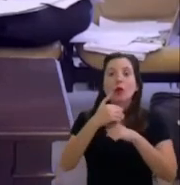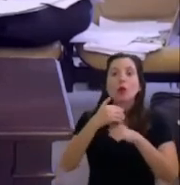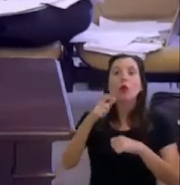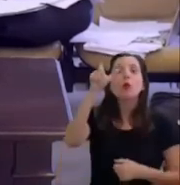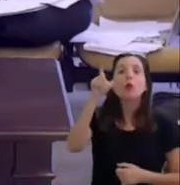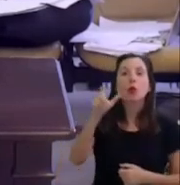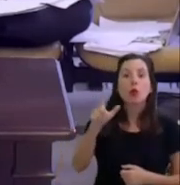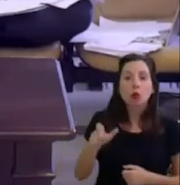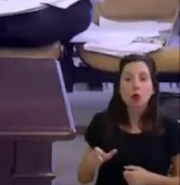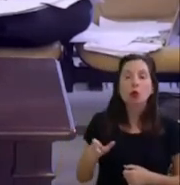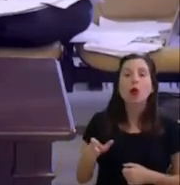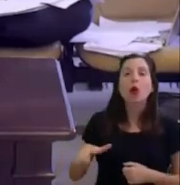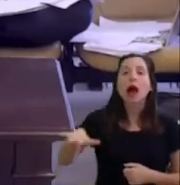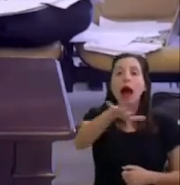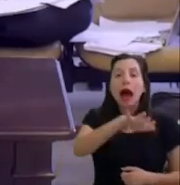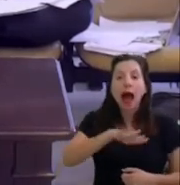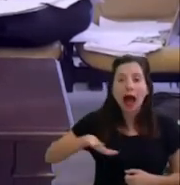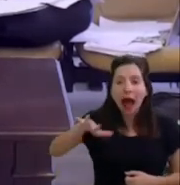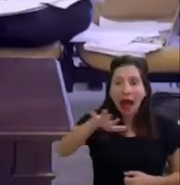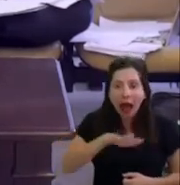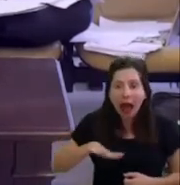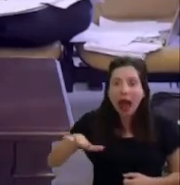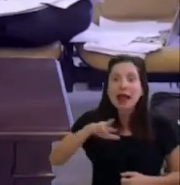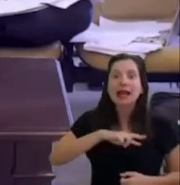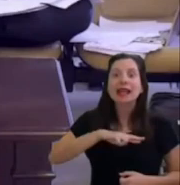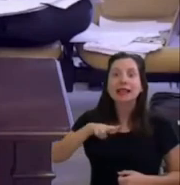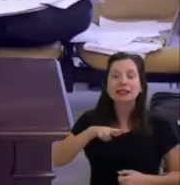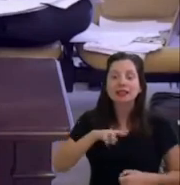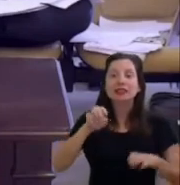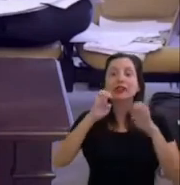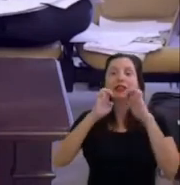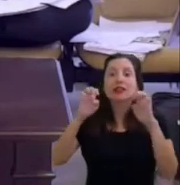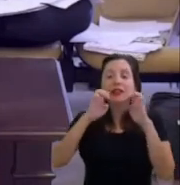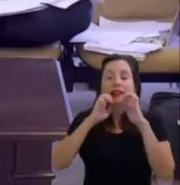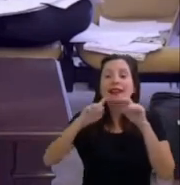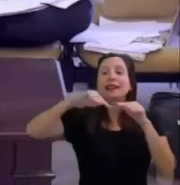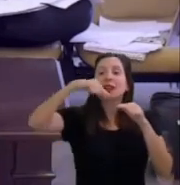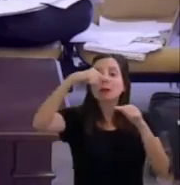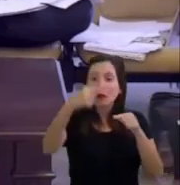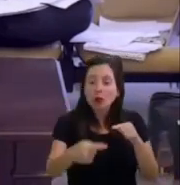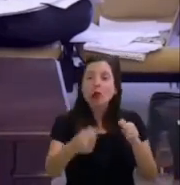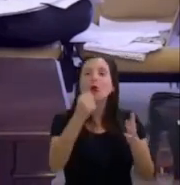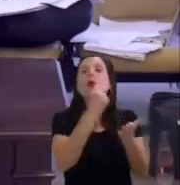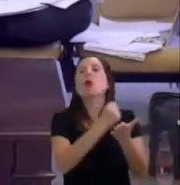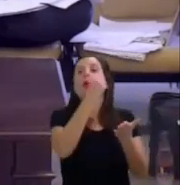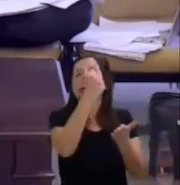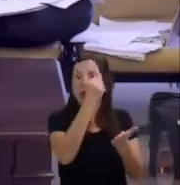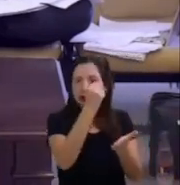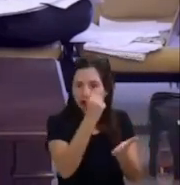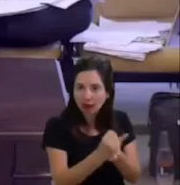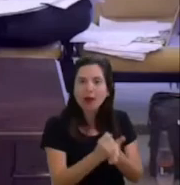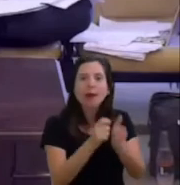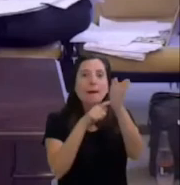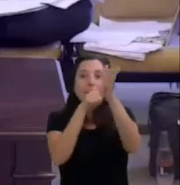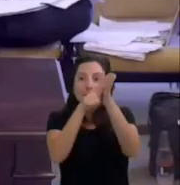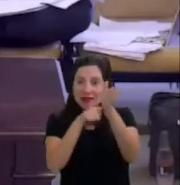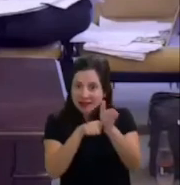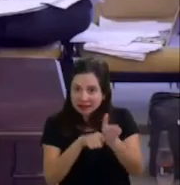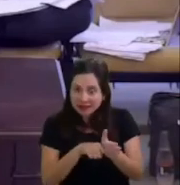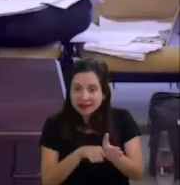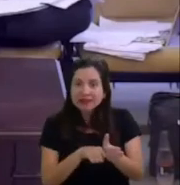público evangélico, 2 empresas contratadas, depois recontratado em campanha, pesquisa eleitoral, escritório de